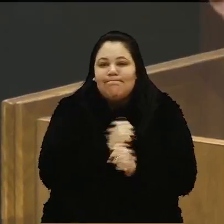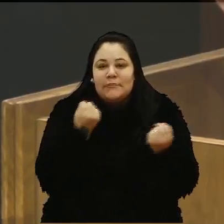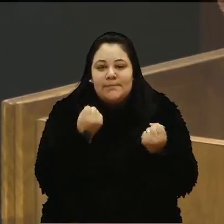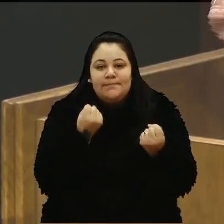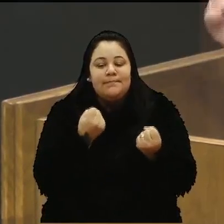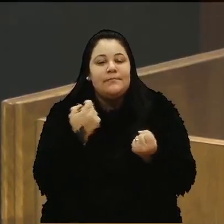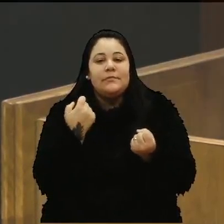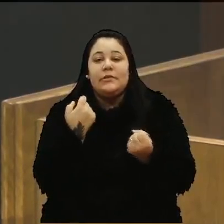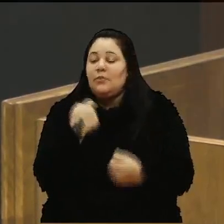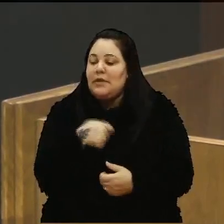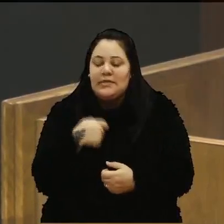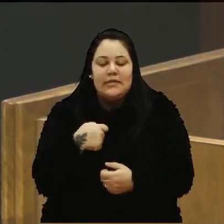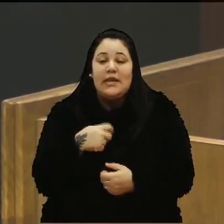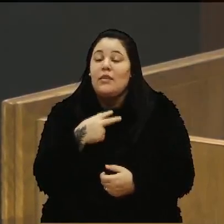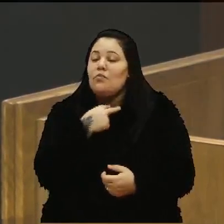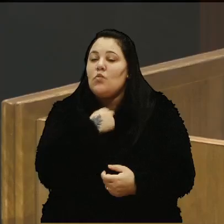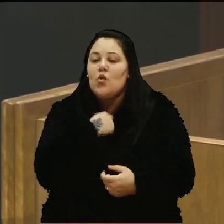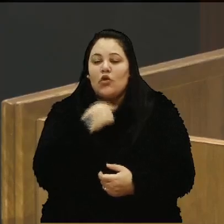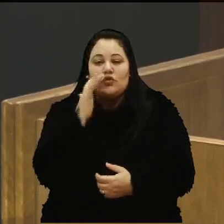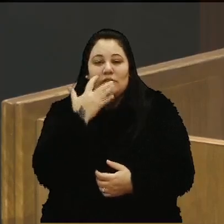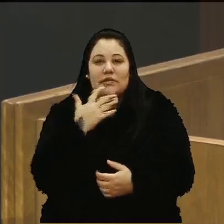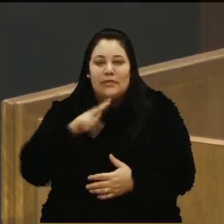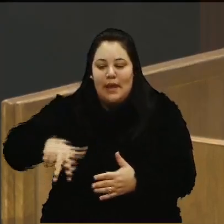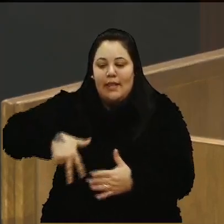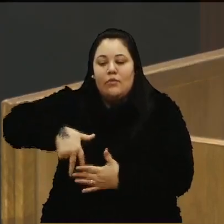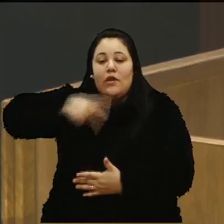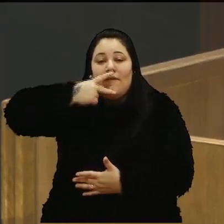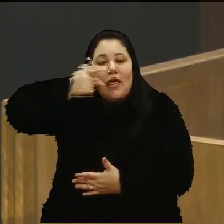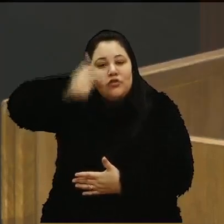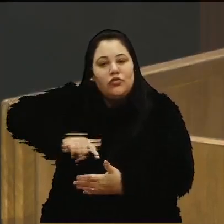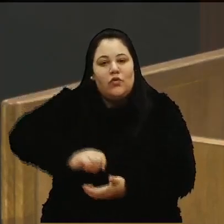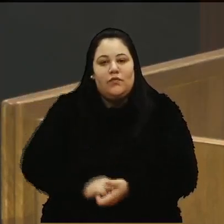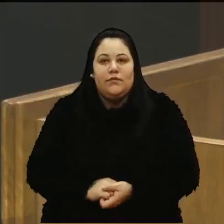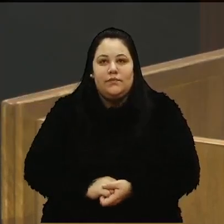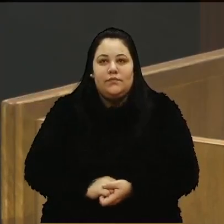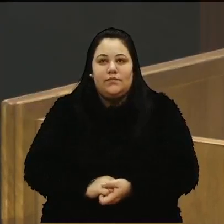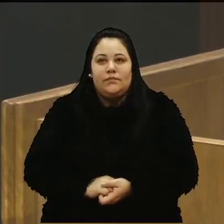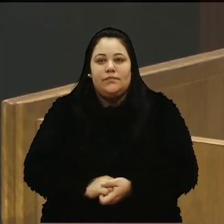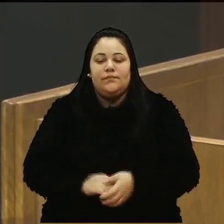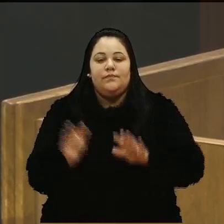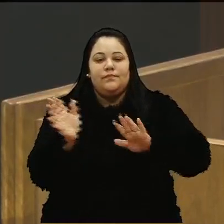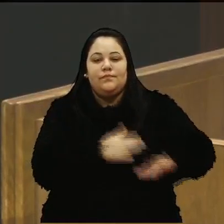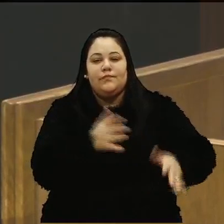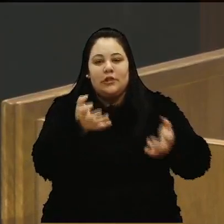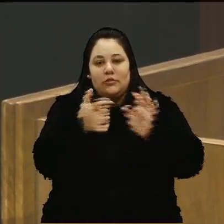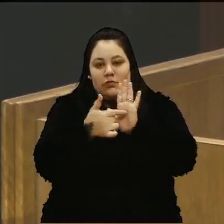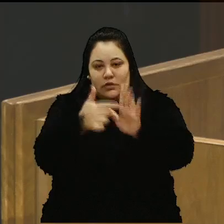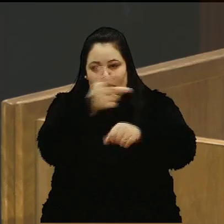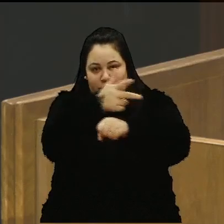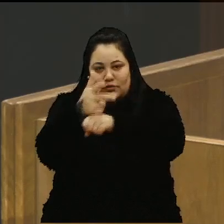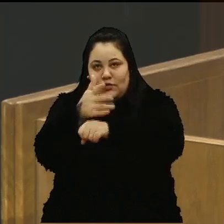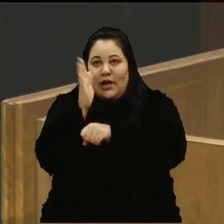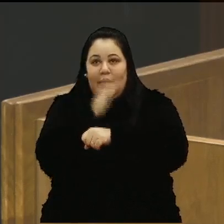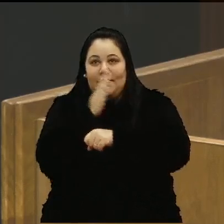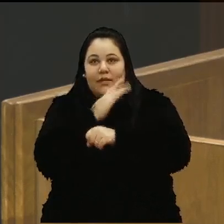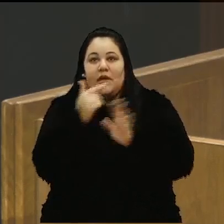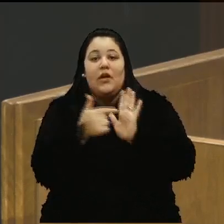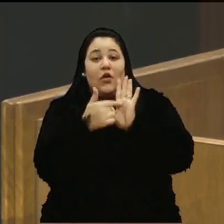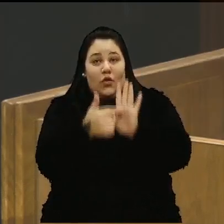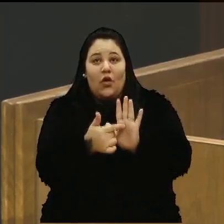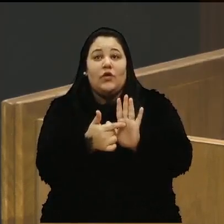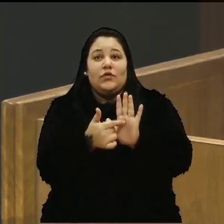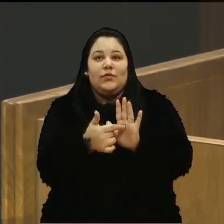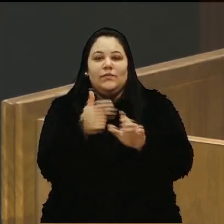precisa acontecer mais para que a gente venha aqui falar. E com isso, eu quero passar um videozinho rapidinho. Eu gosto de passar os vídeos da campanha eleitoral,